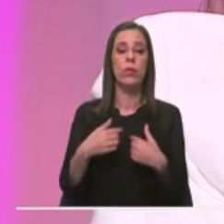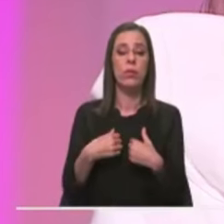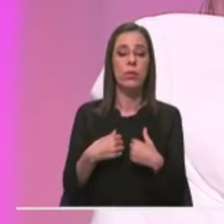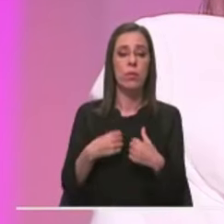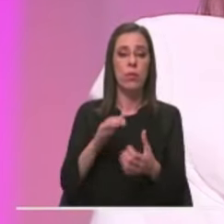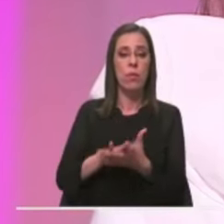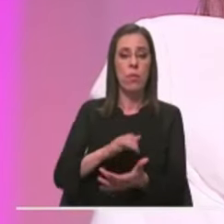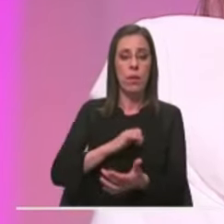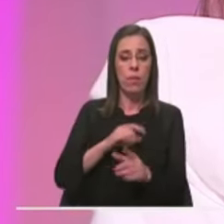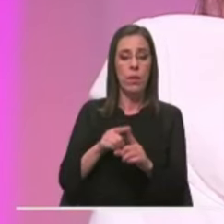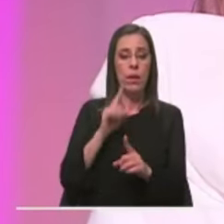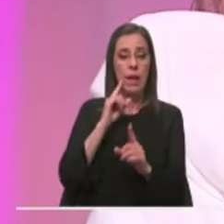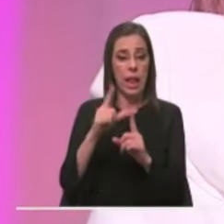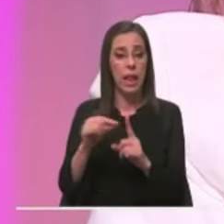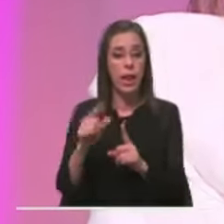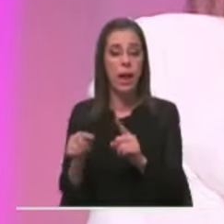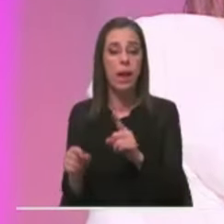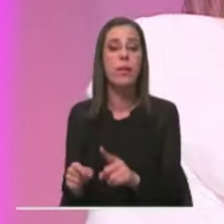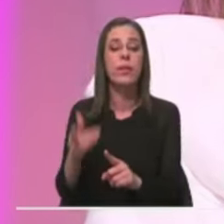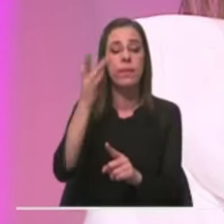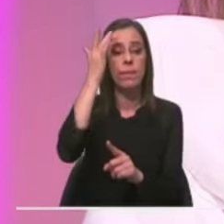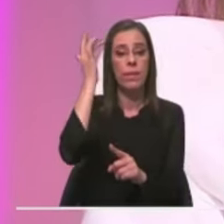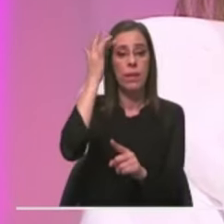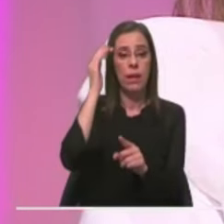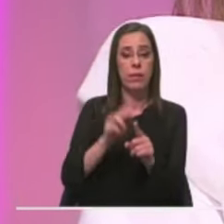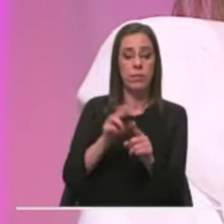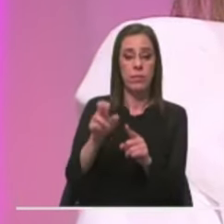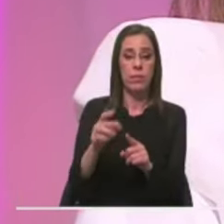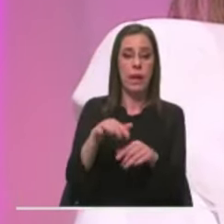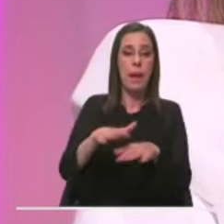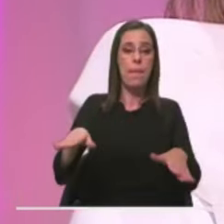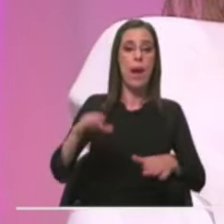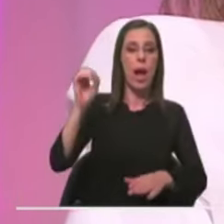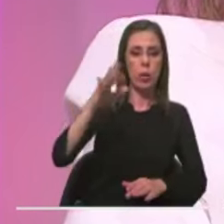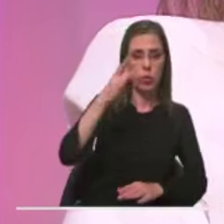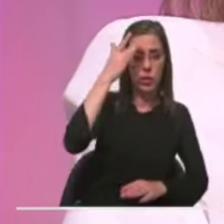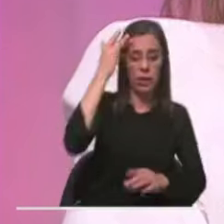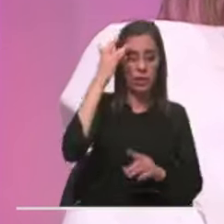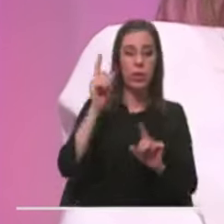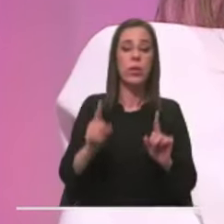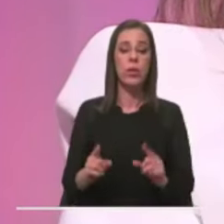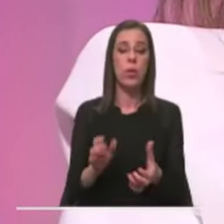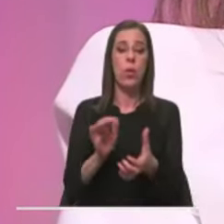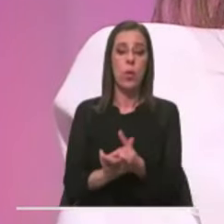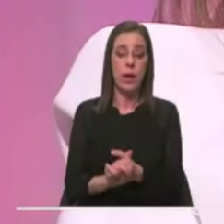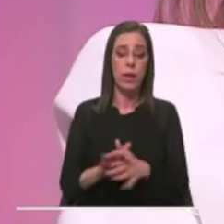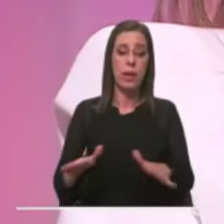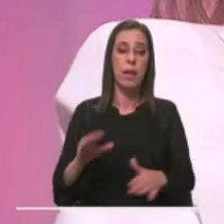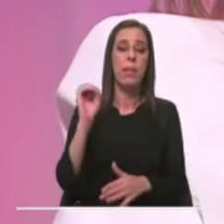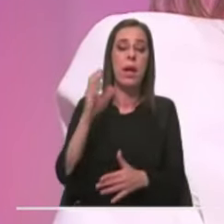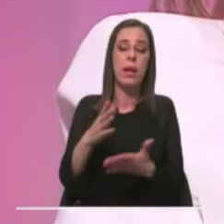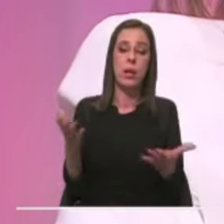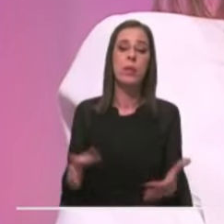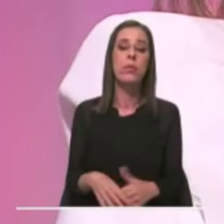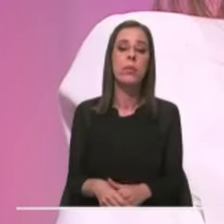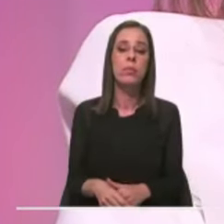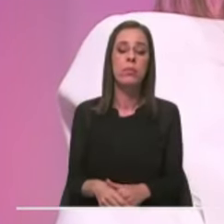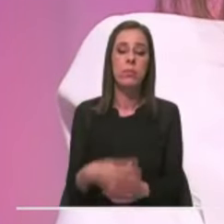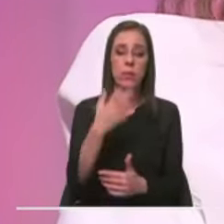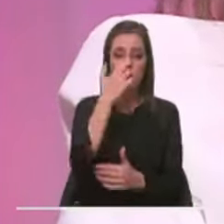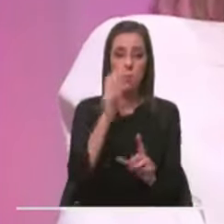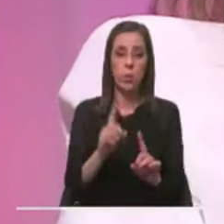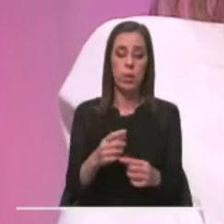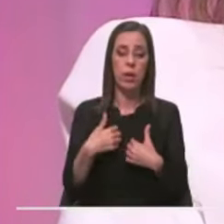Aliás o meu marido até é de lagos é muito fácil de ir à praia da Luz já tive num casamento na pré da luz mas não tenho